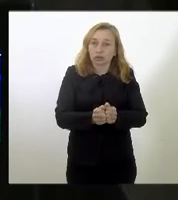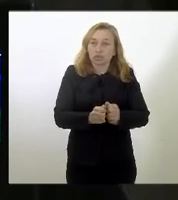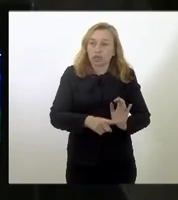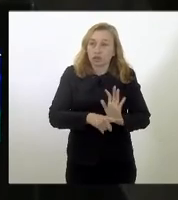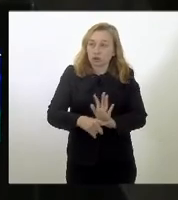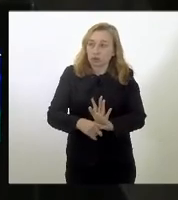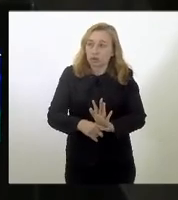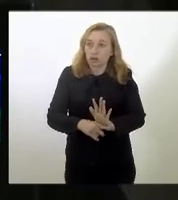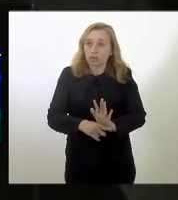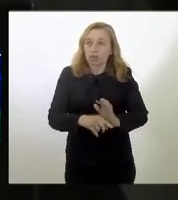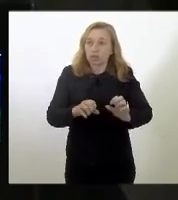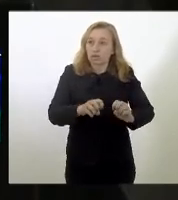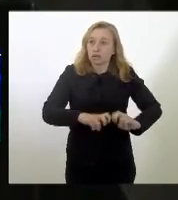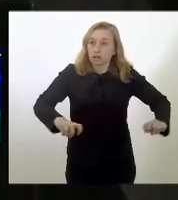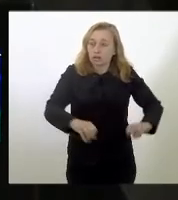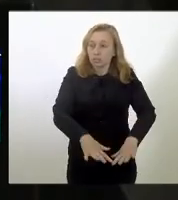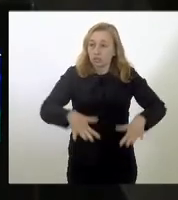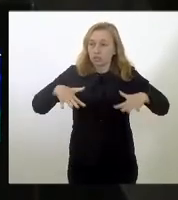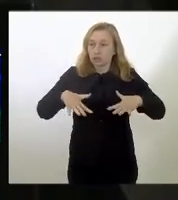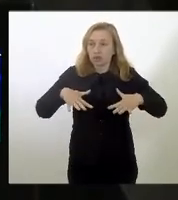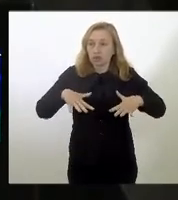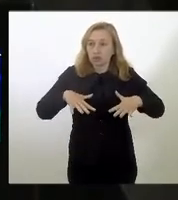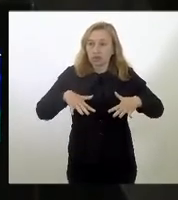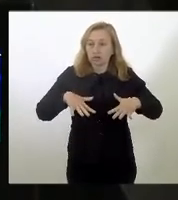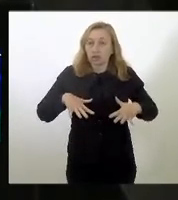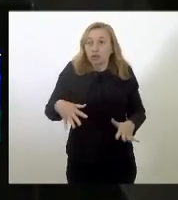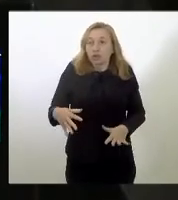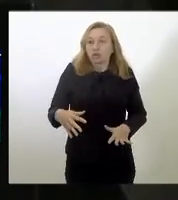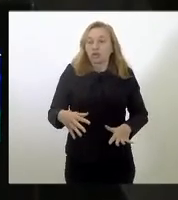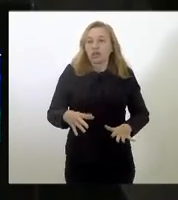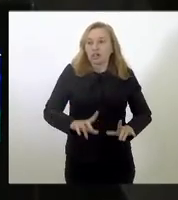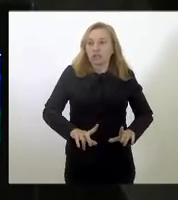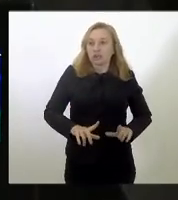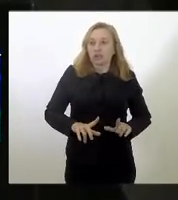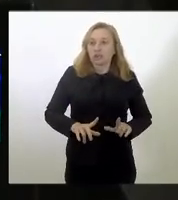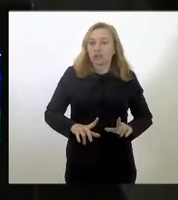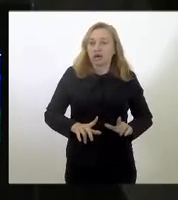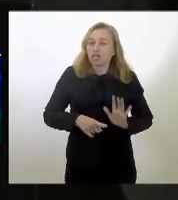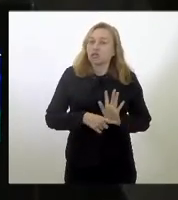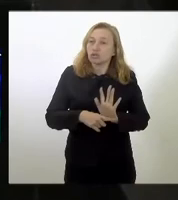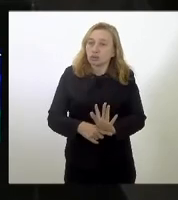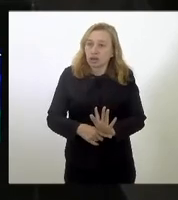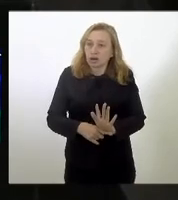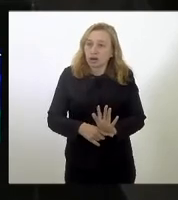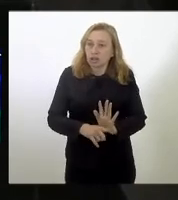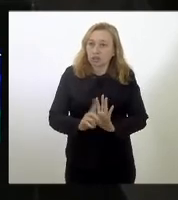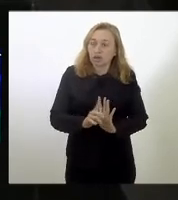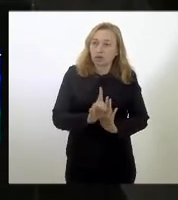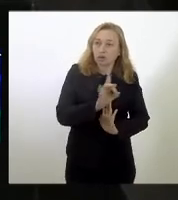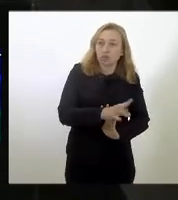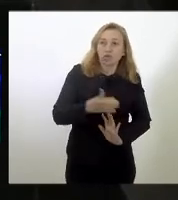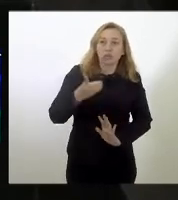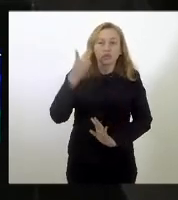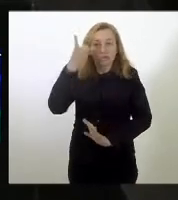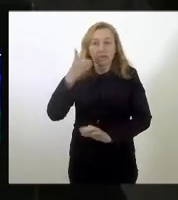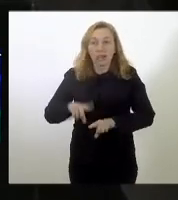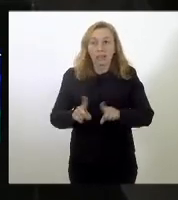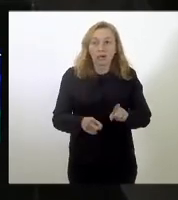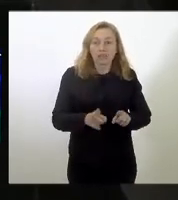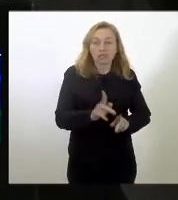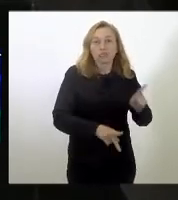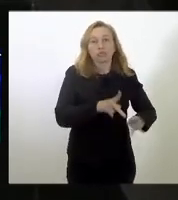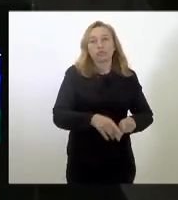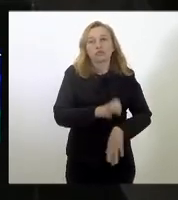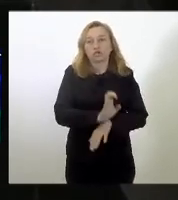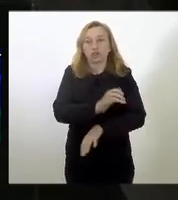plenário viesse se modernizar e atender não só os parlamentares, mas a população do Estado do Rio